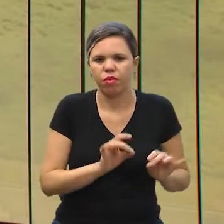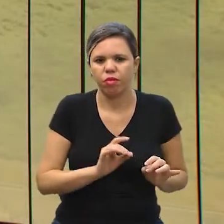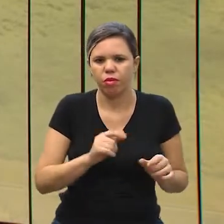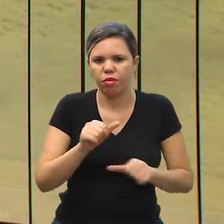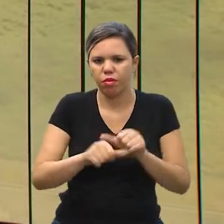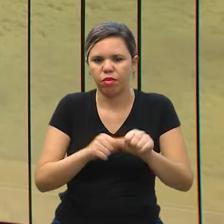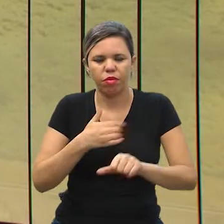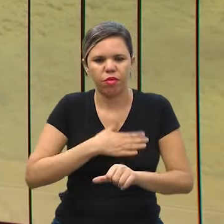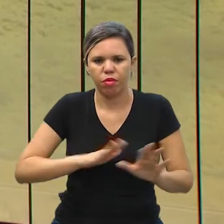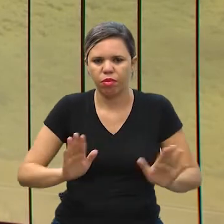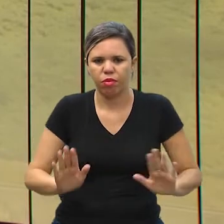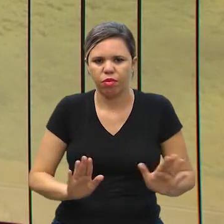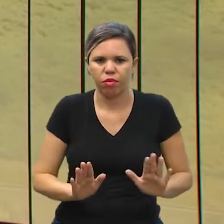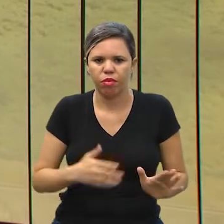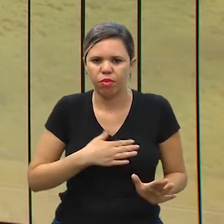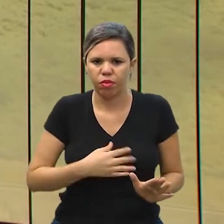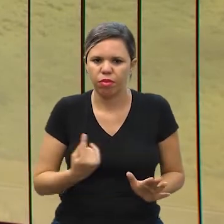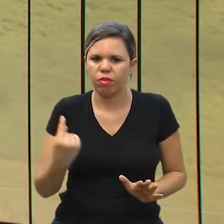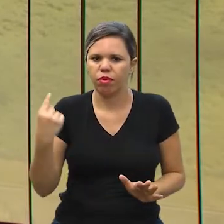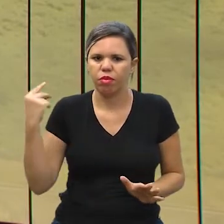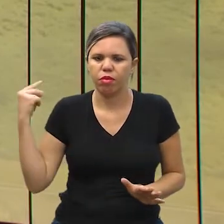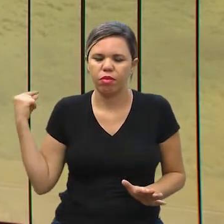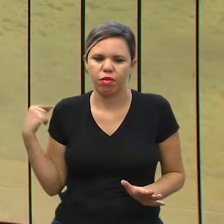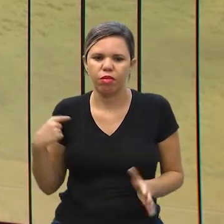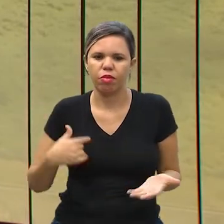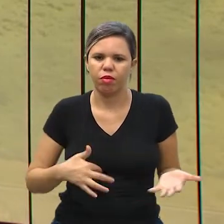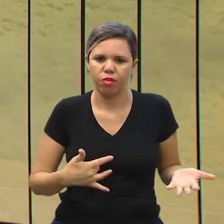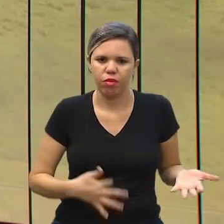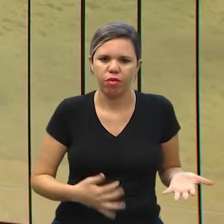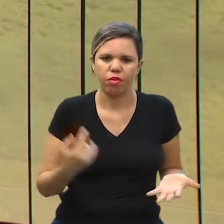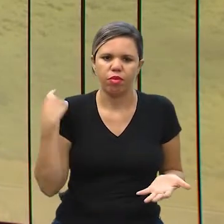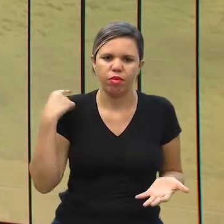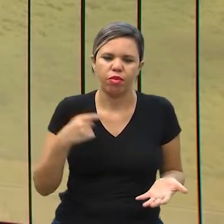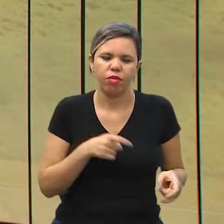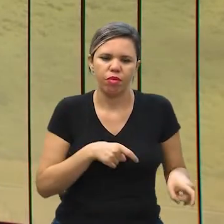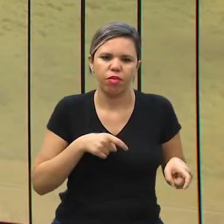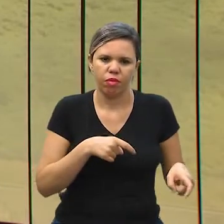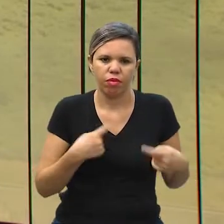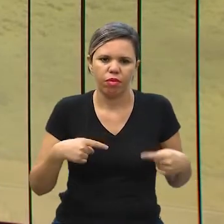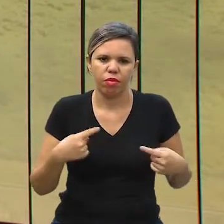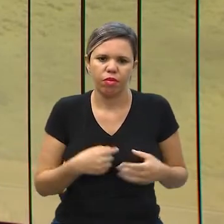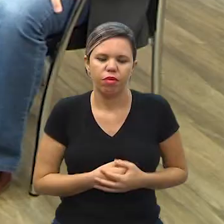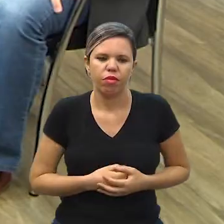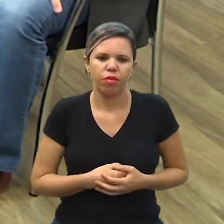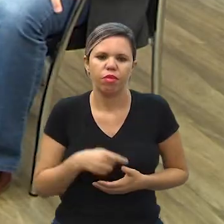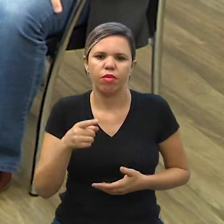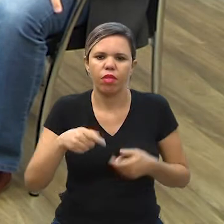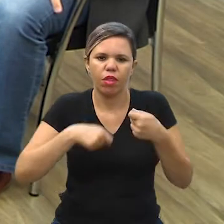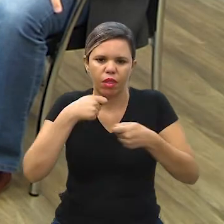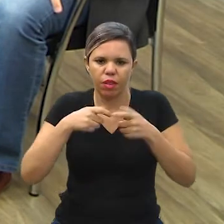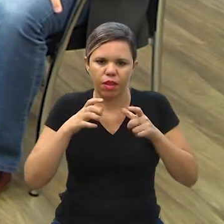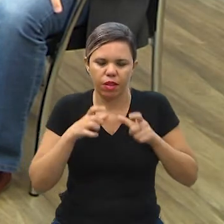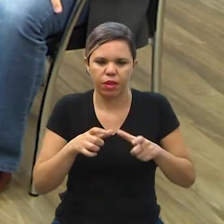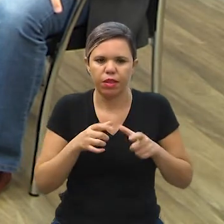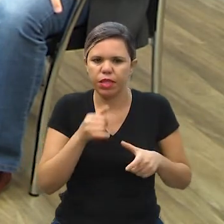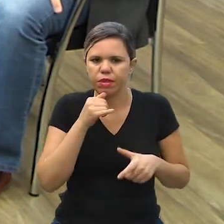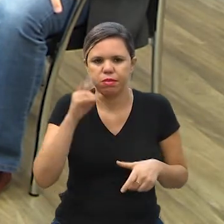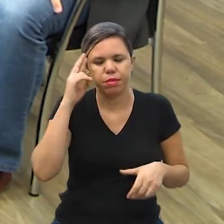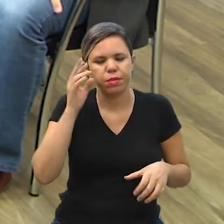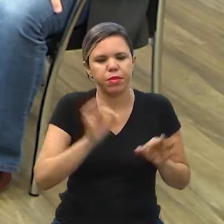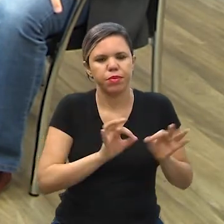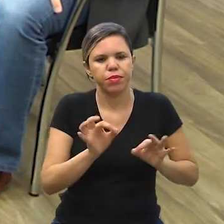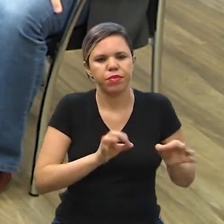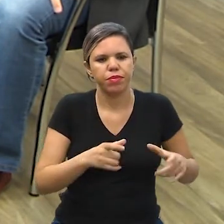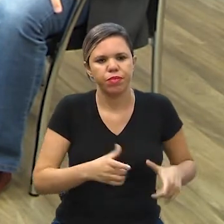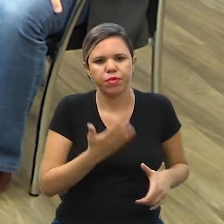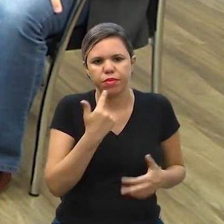disso daí eu não curto muito não mas eu curto a viola assim de raiz a música caipira a sua comida preferida tem